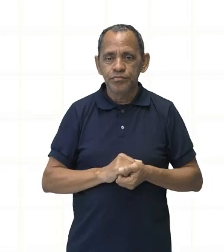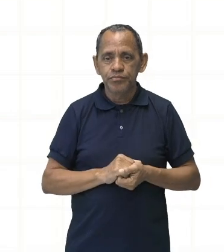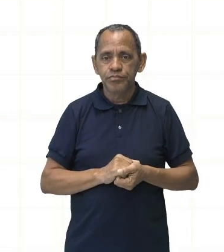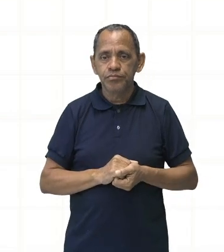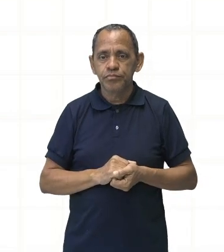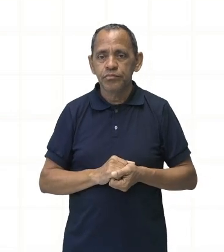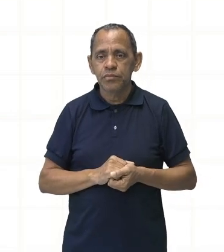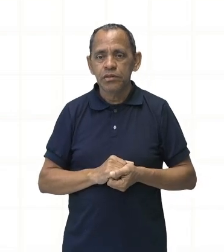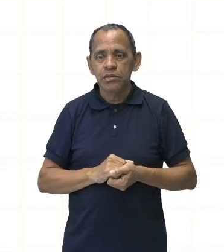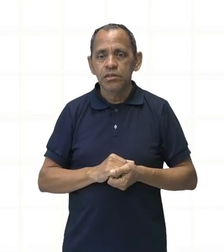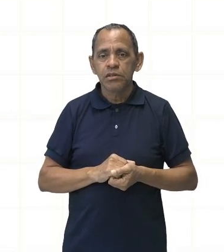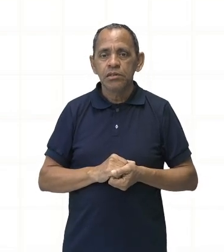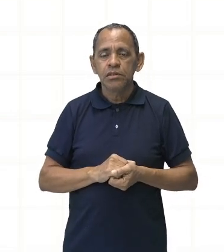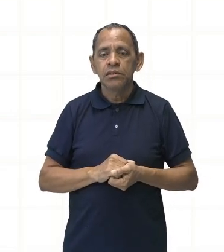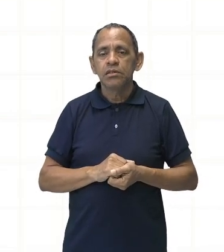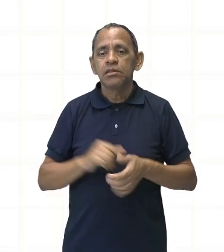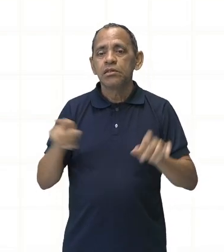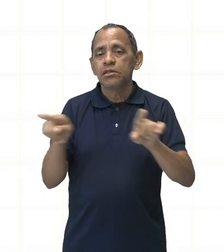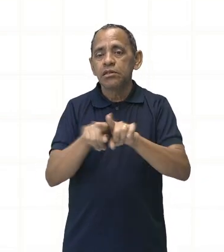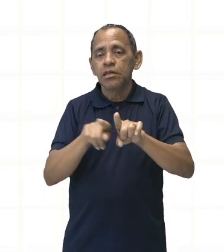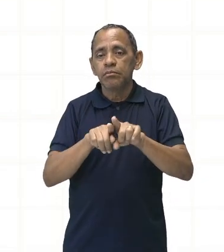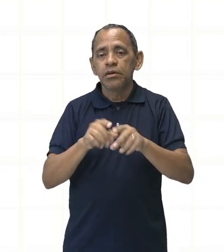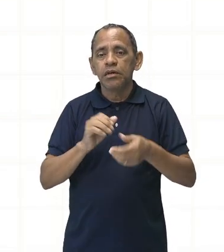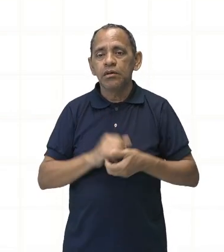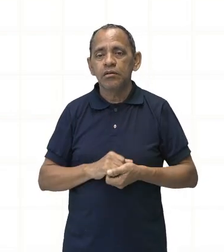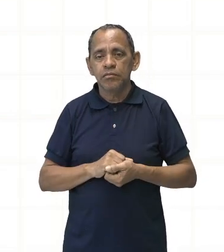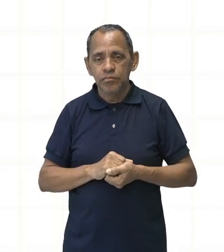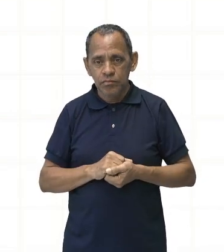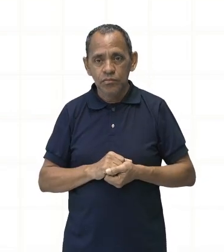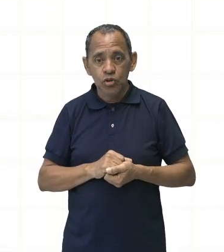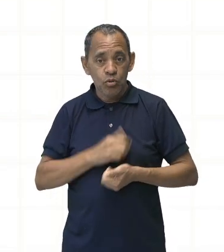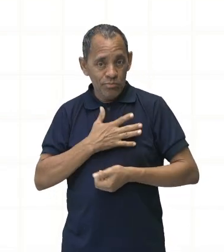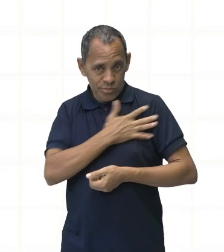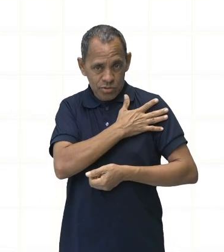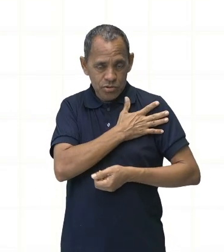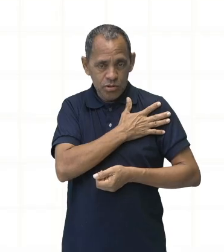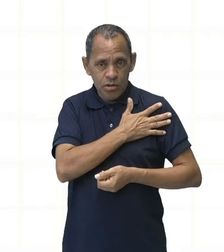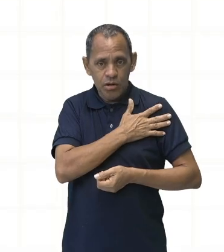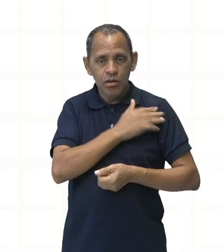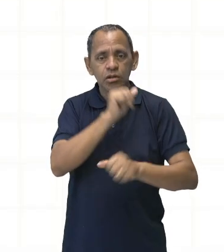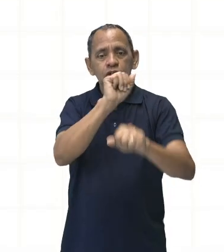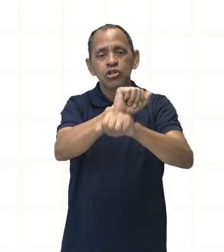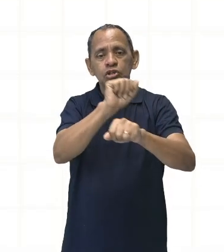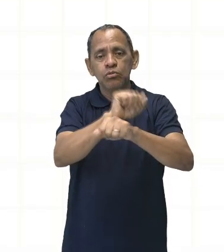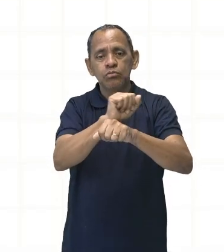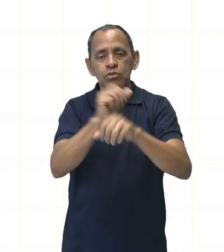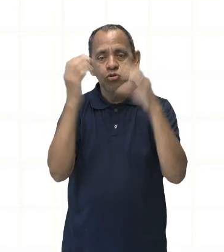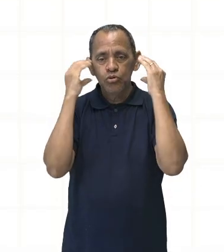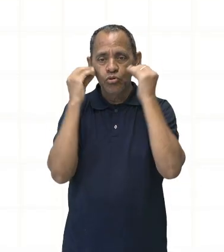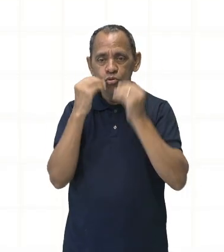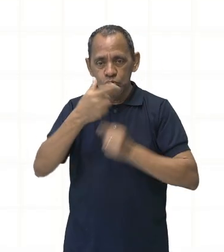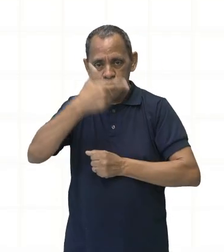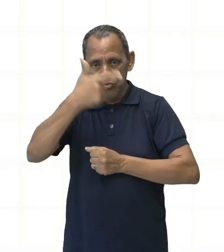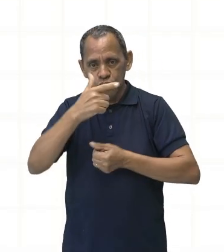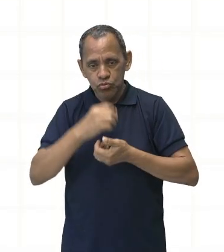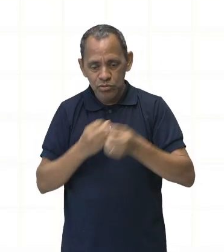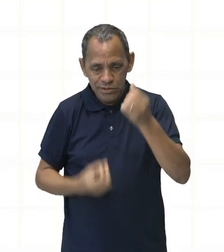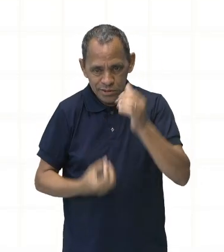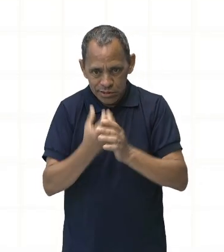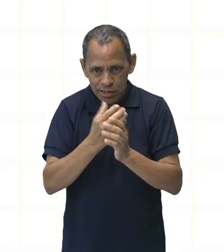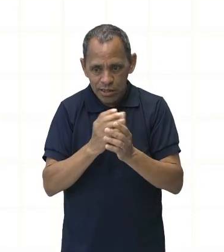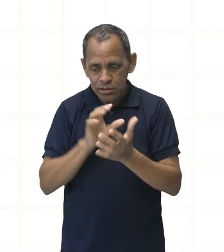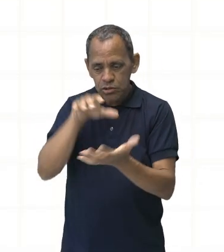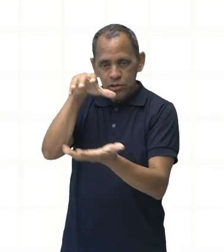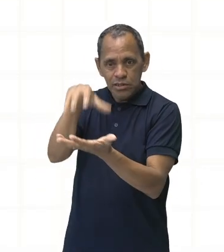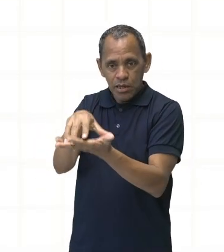que vai acontecer? Deodoro da Fonseca vai aguardar que Dom Pedro II, né, formasse um novo